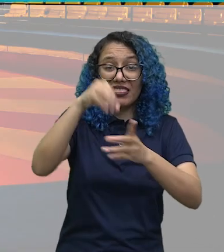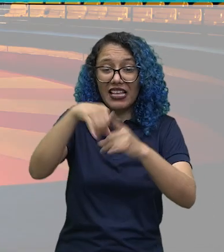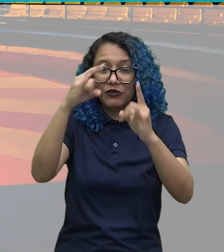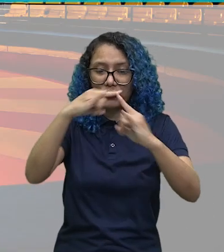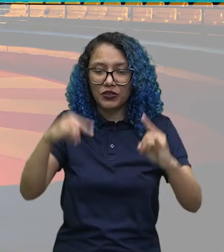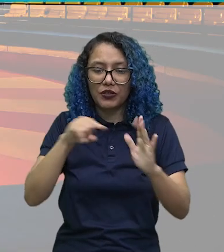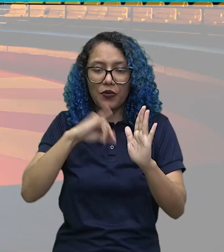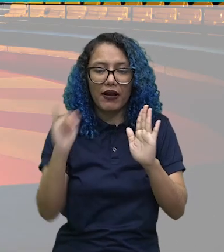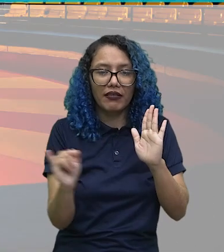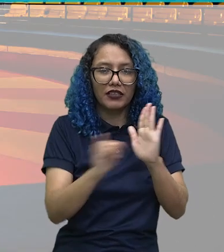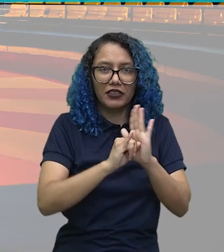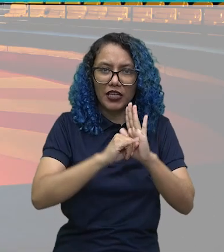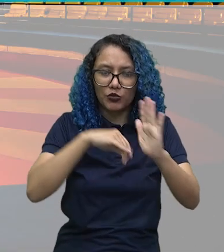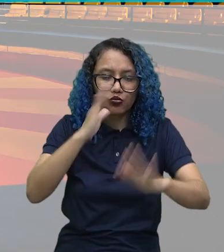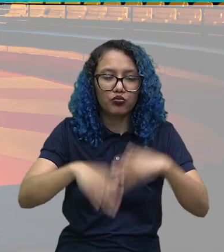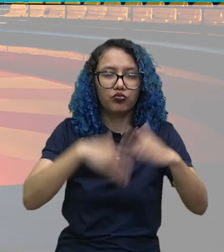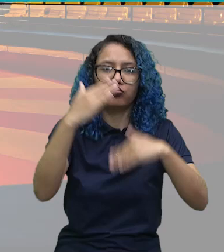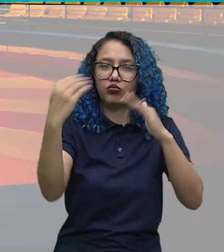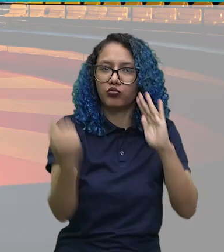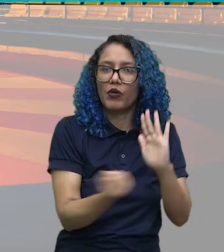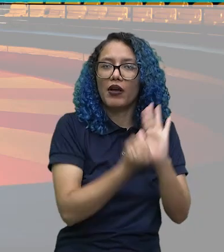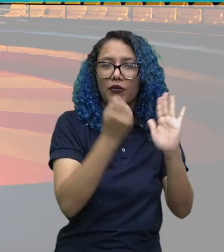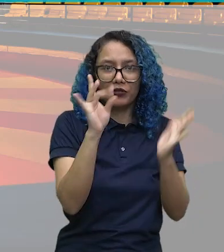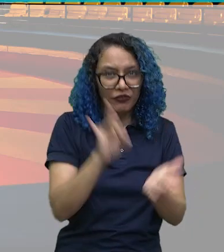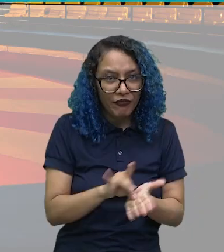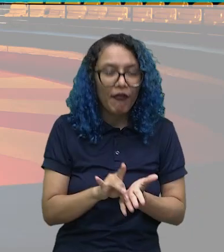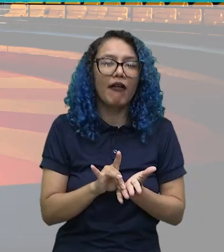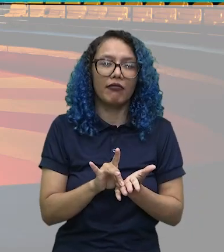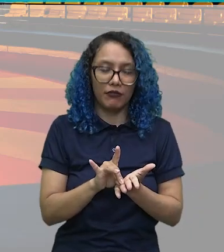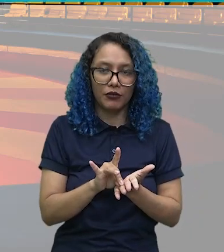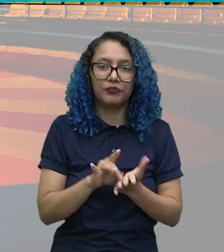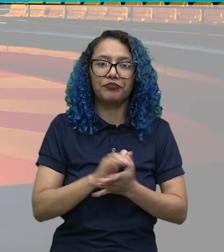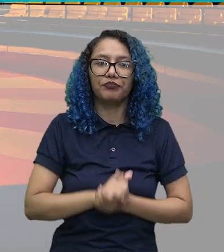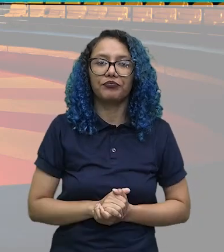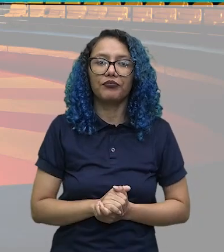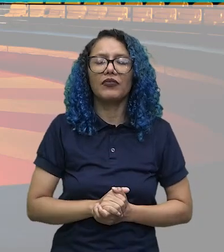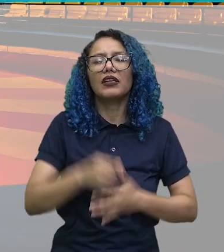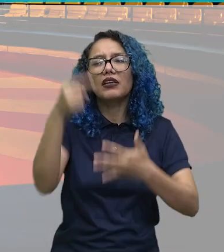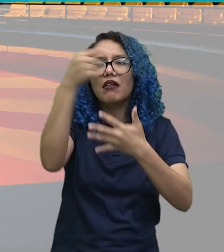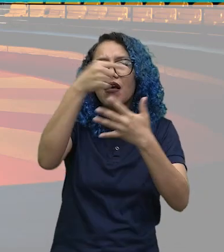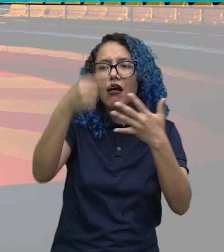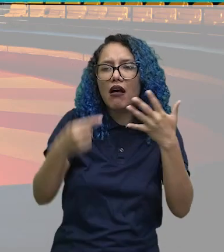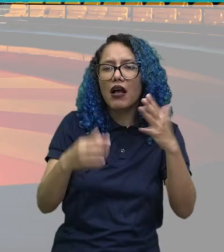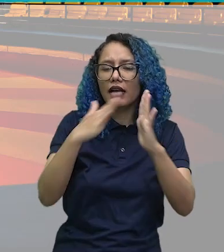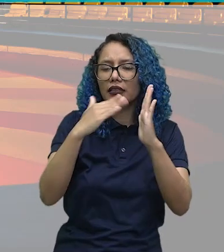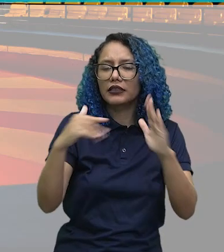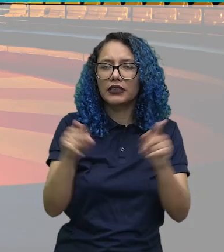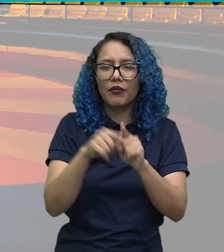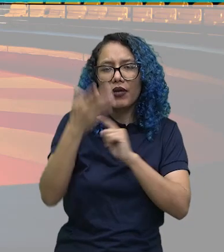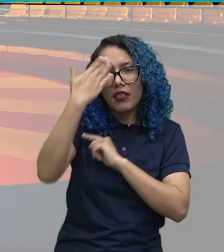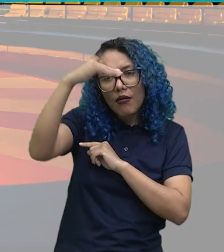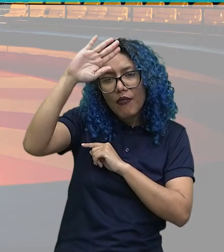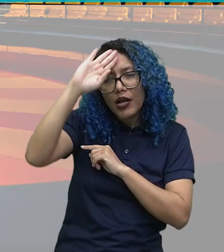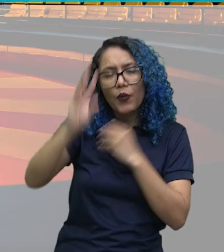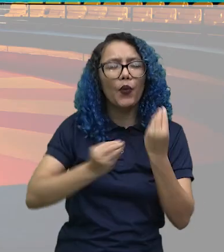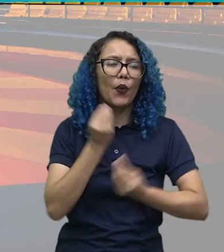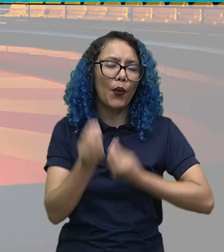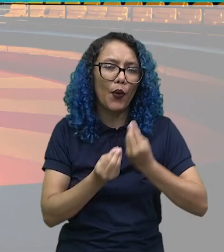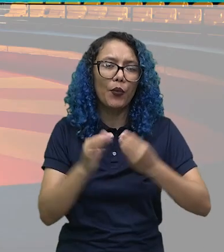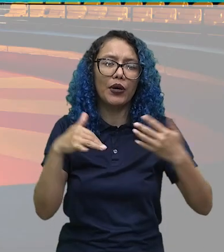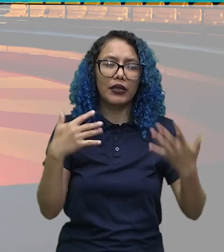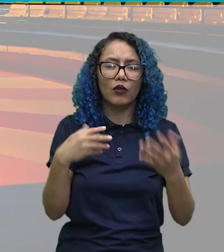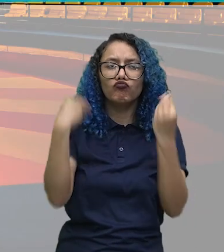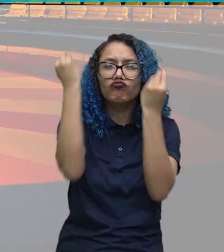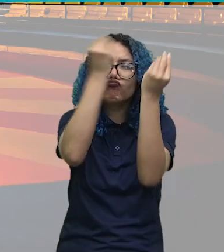sua identidade se consolidou. E os elementos estéticos e dramáticos. Bem,